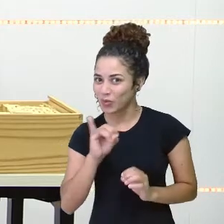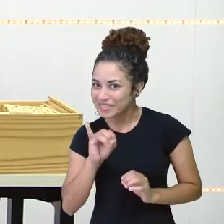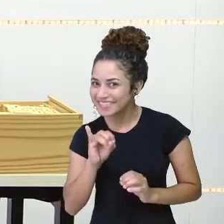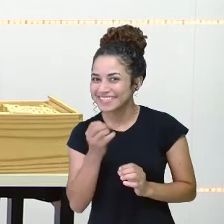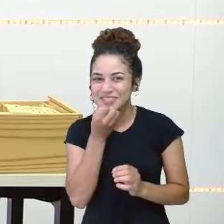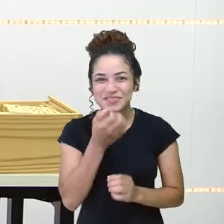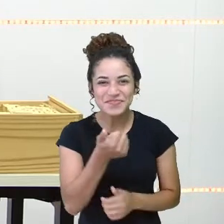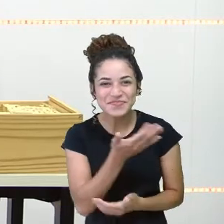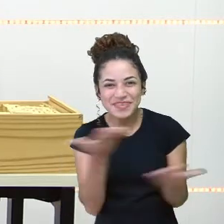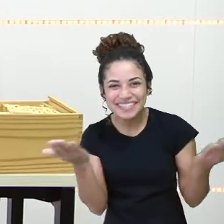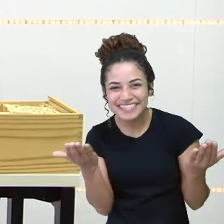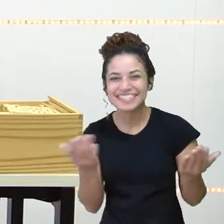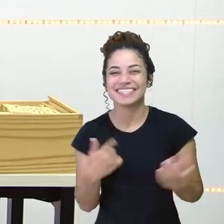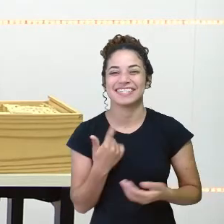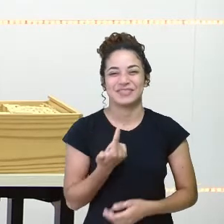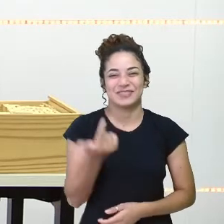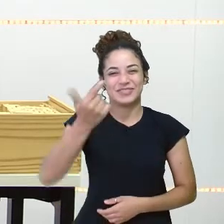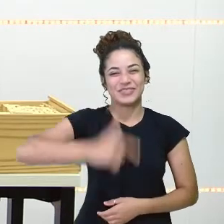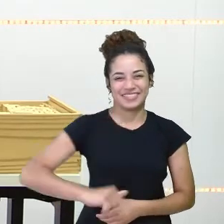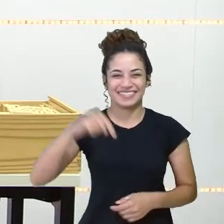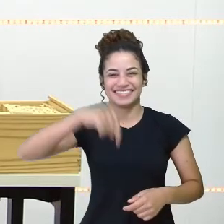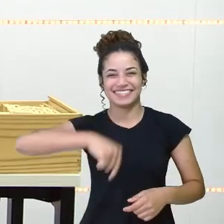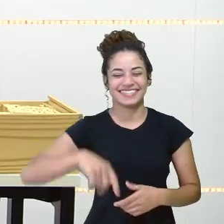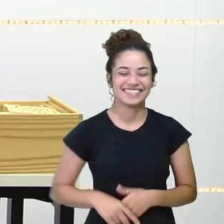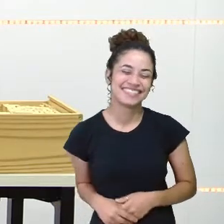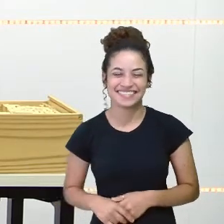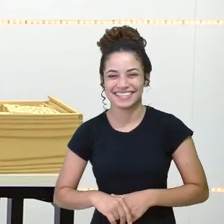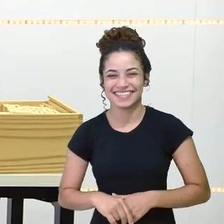tudo bom, crianças? Eu de novo, né?